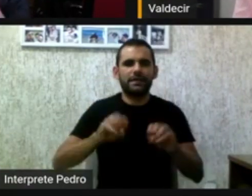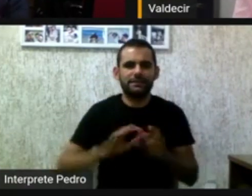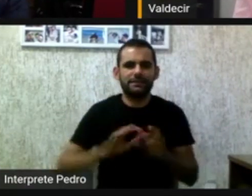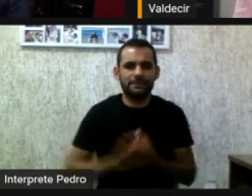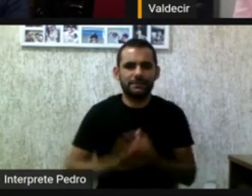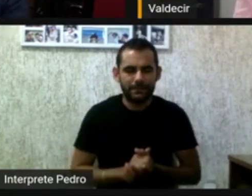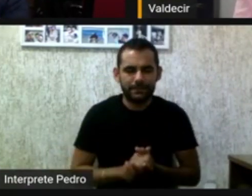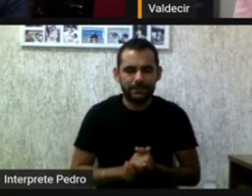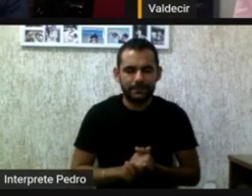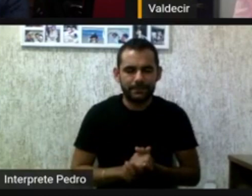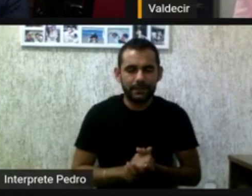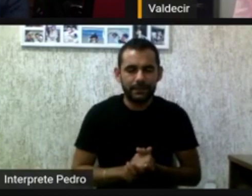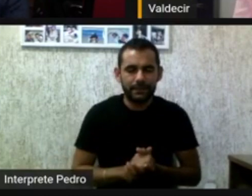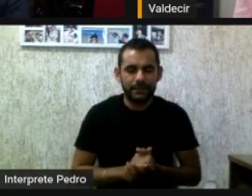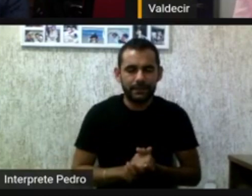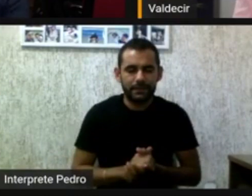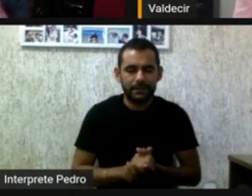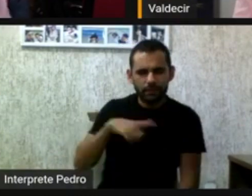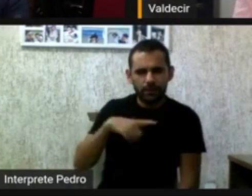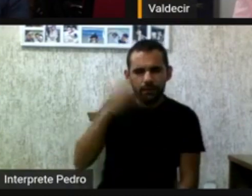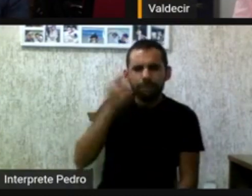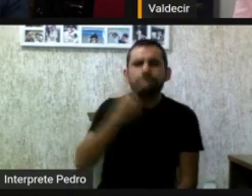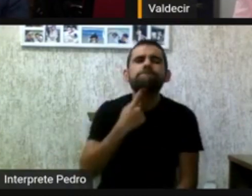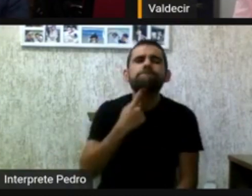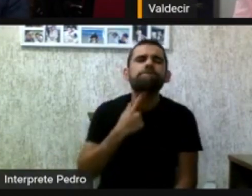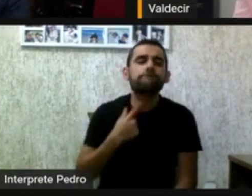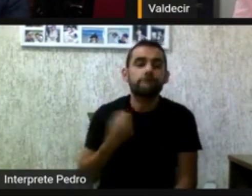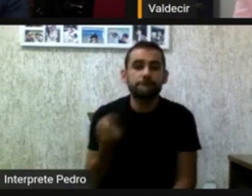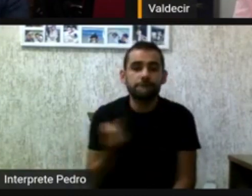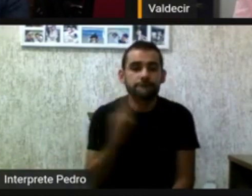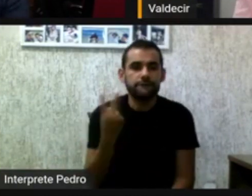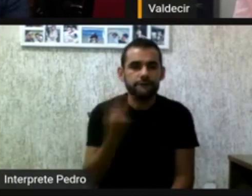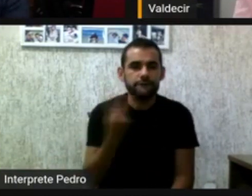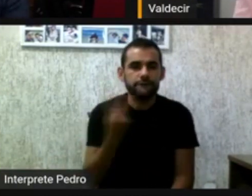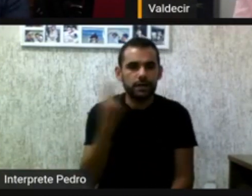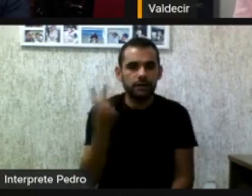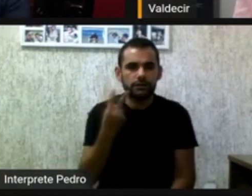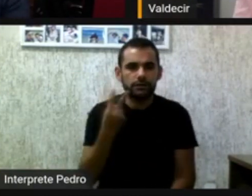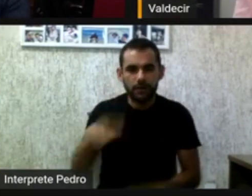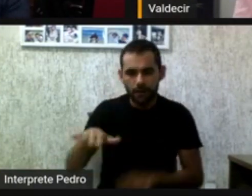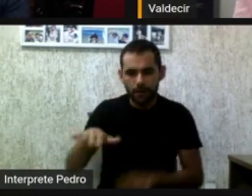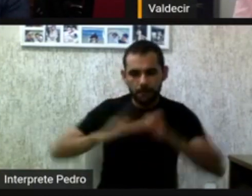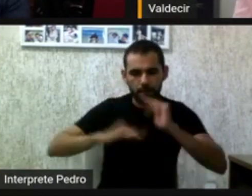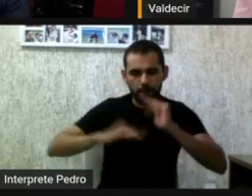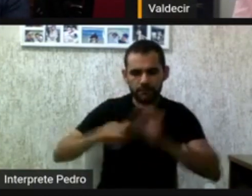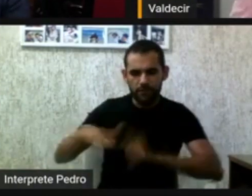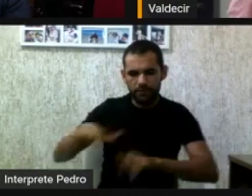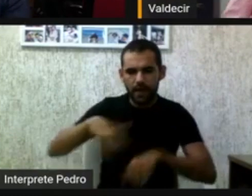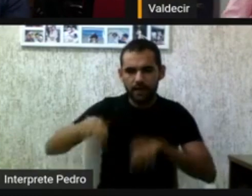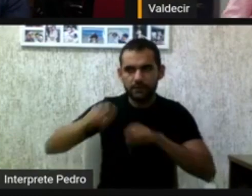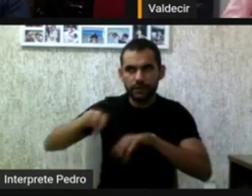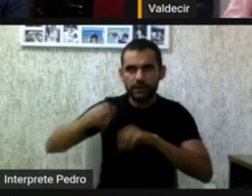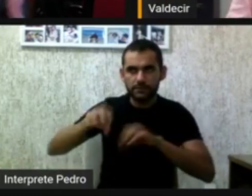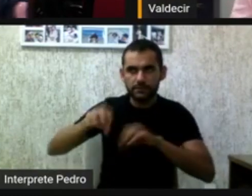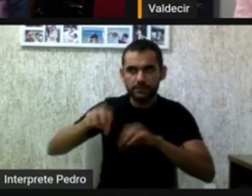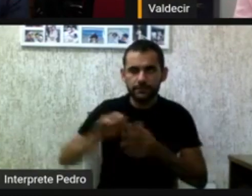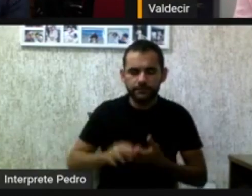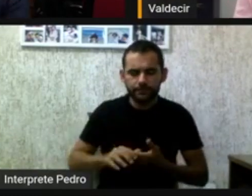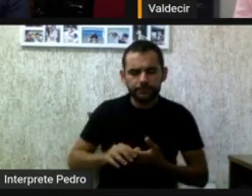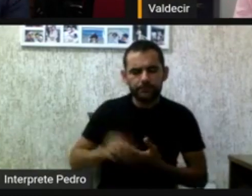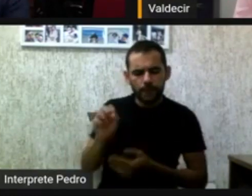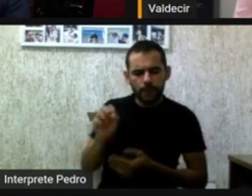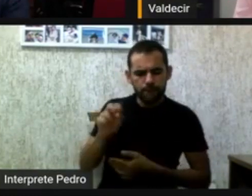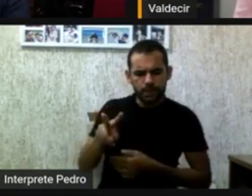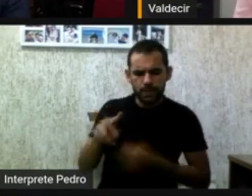aí o desejo de valorizar o profissional da área de educação, e eu vi aqui que um dos tópicos que